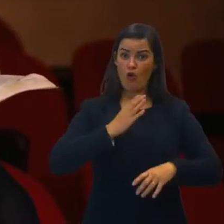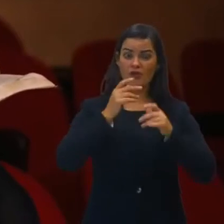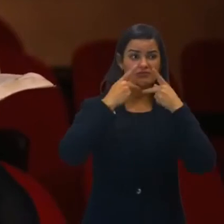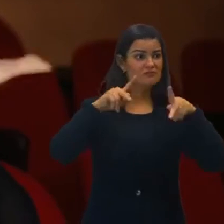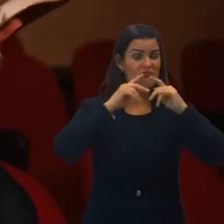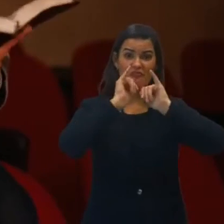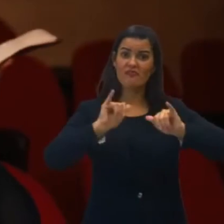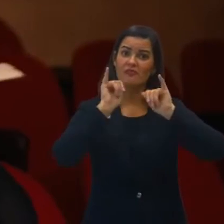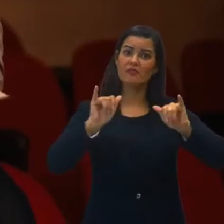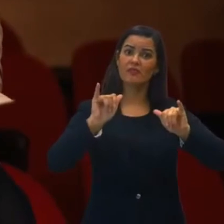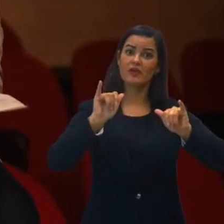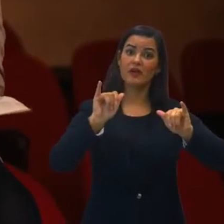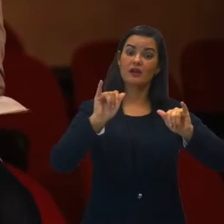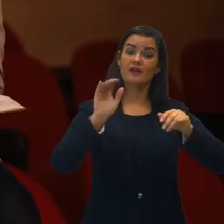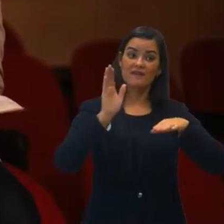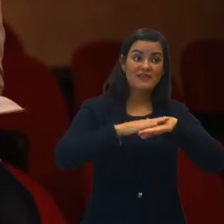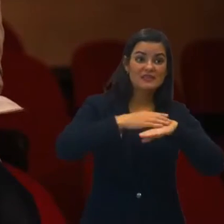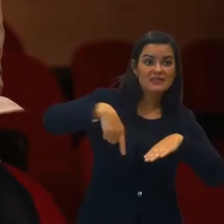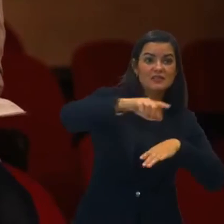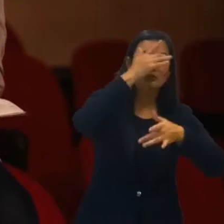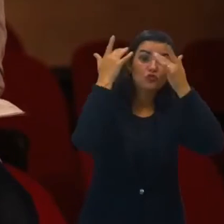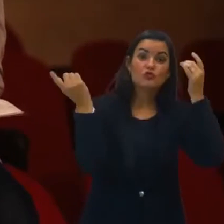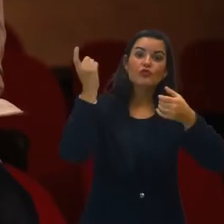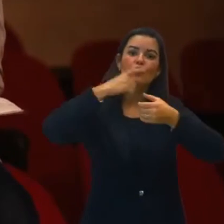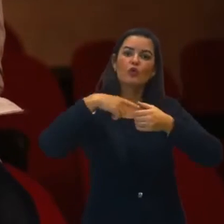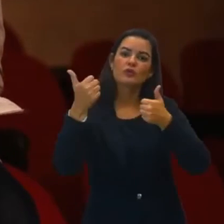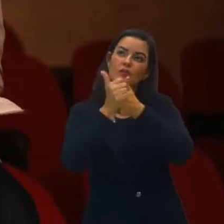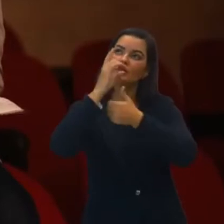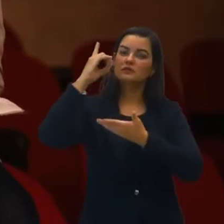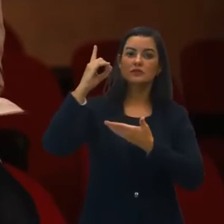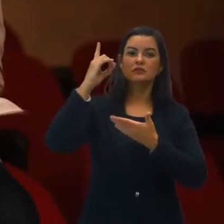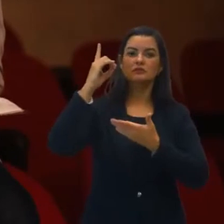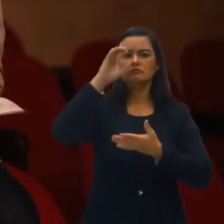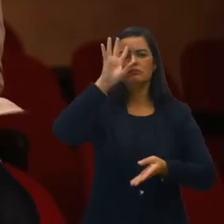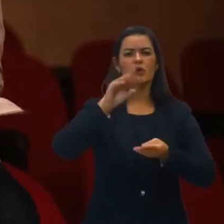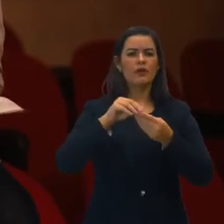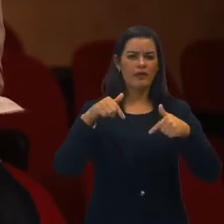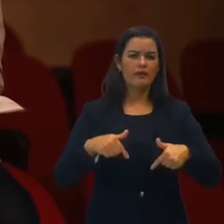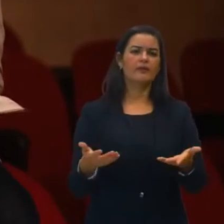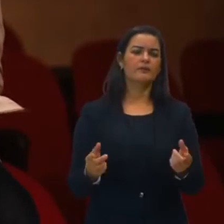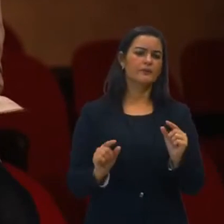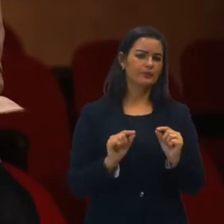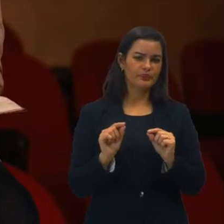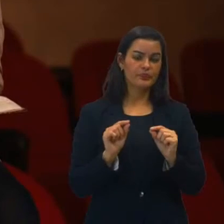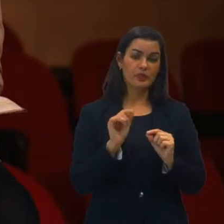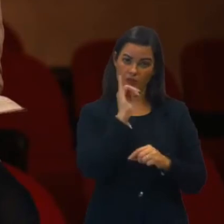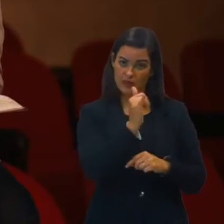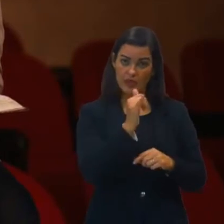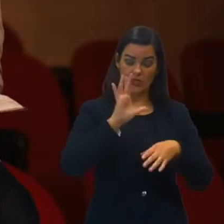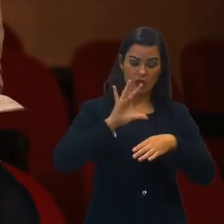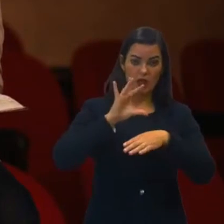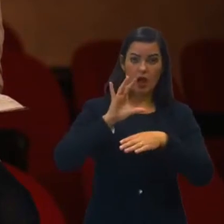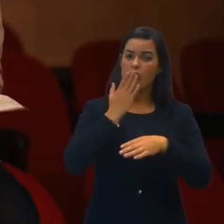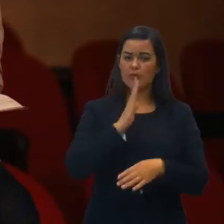reconciliação. Eu quero concluir dizendo a você que esta promessa não